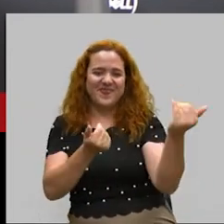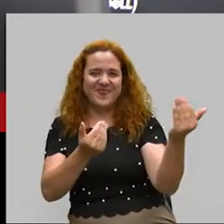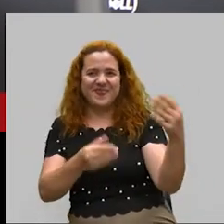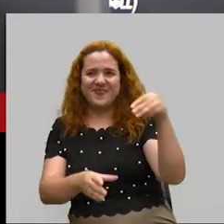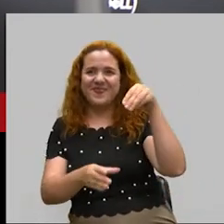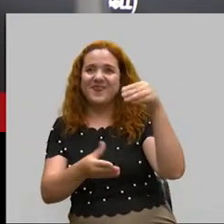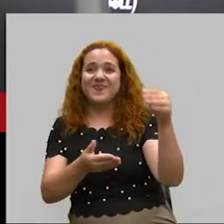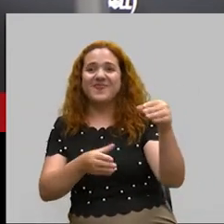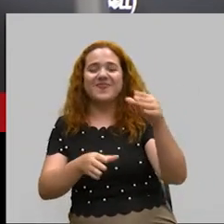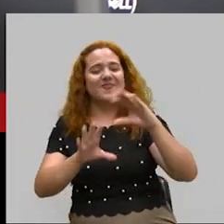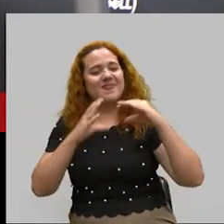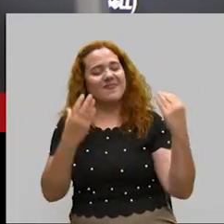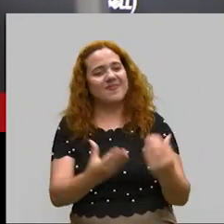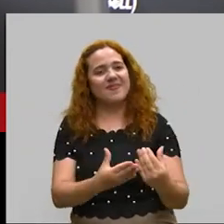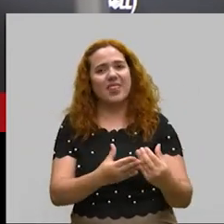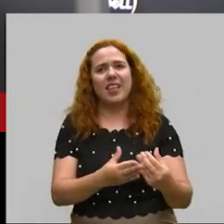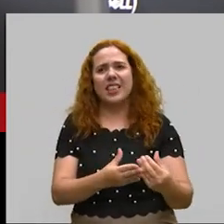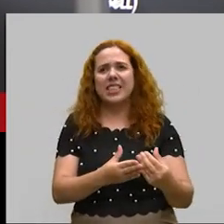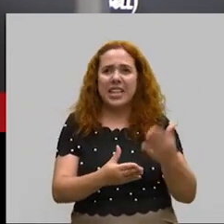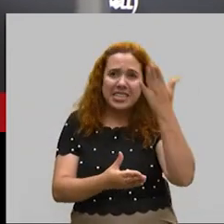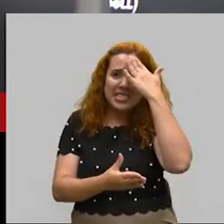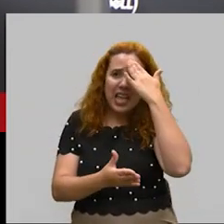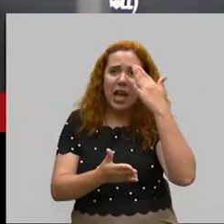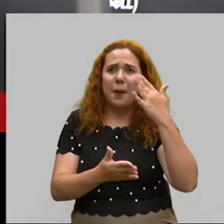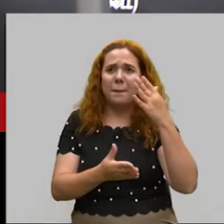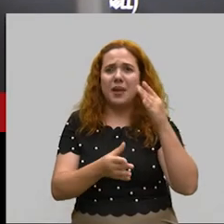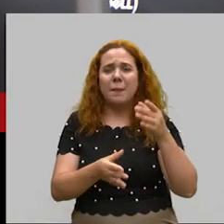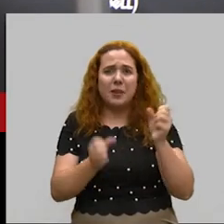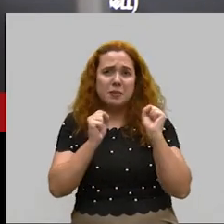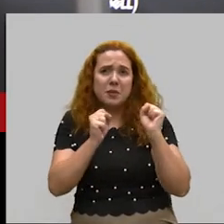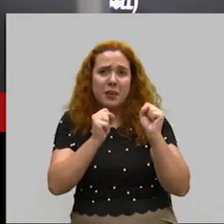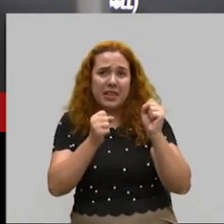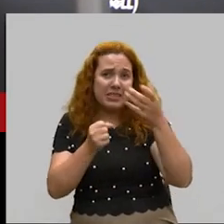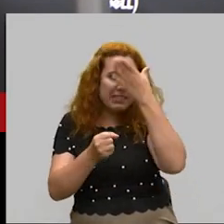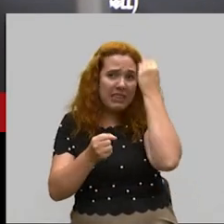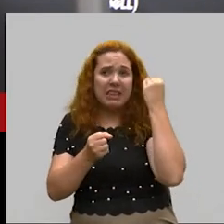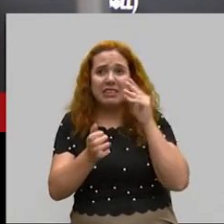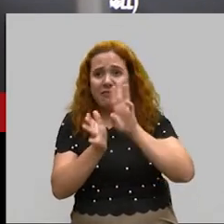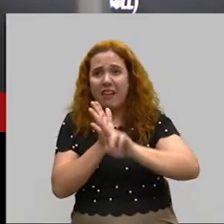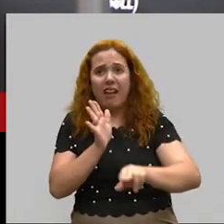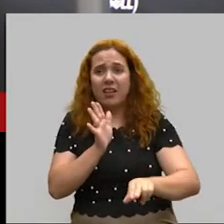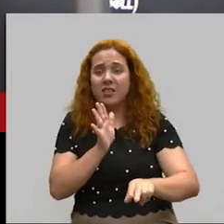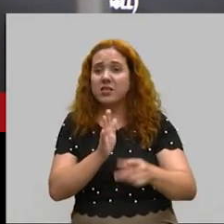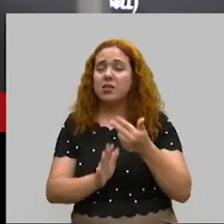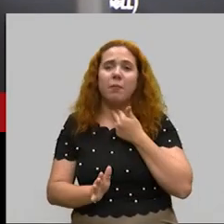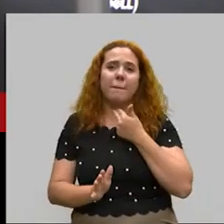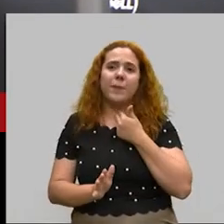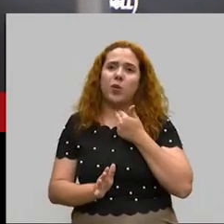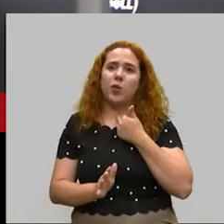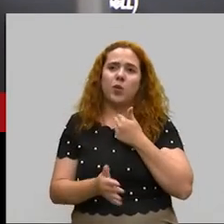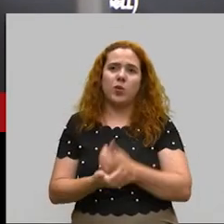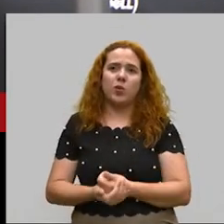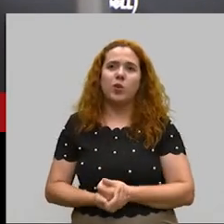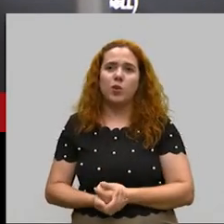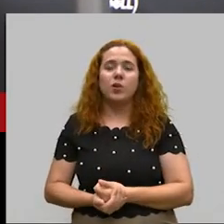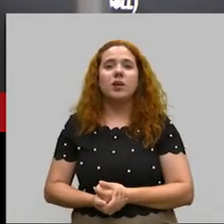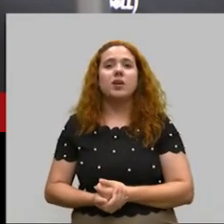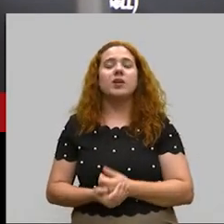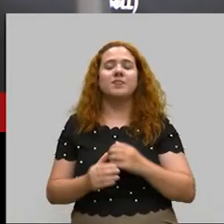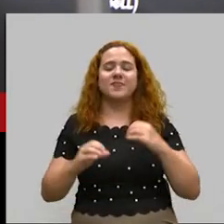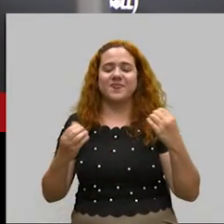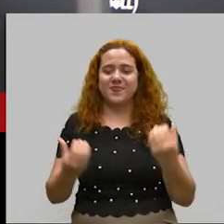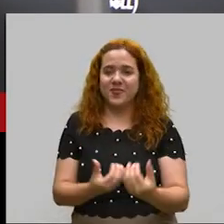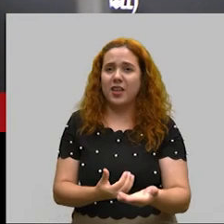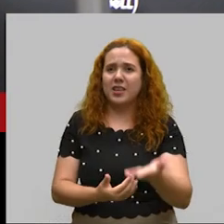universidade e desassociar ele dos saberes que ele tem né A base de saberes que nós trazemos de nossas comunidad aquilo que a gente aprendeu né com os nossos